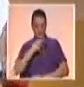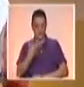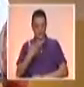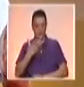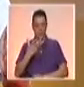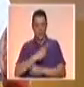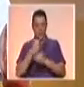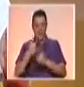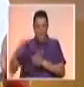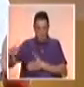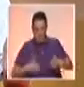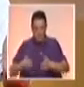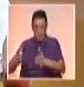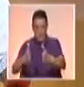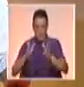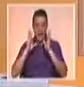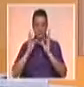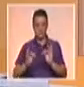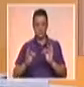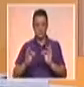altura era o caminho nos anos 90,